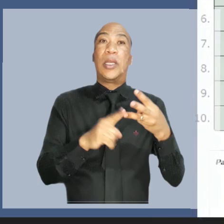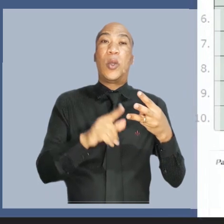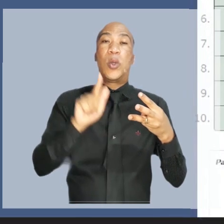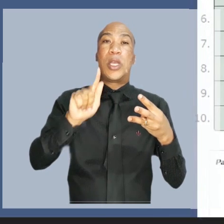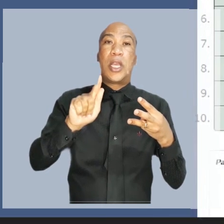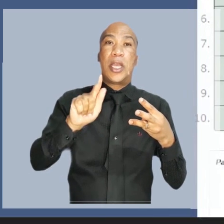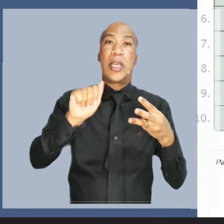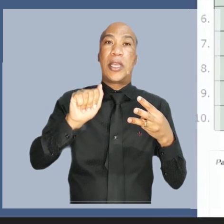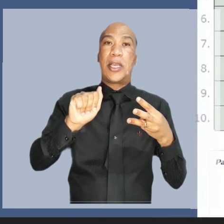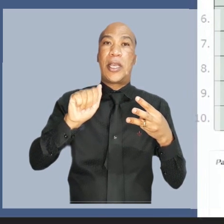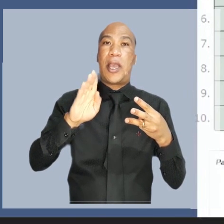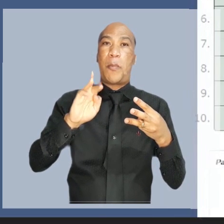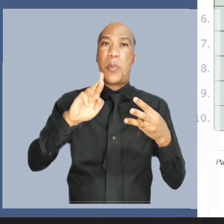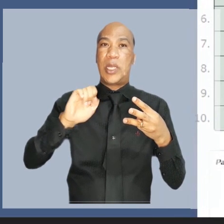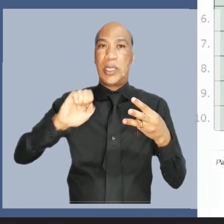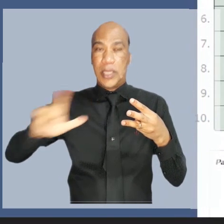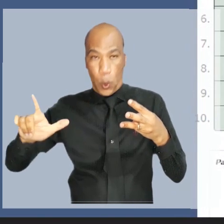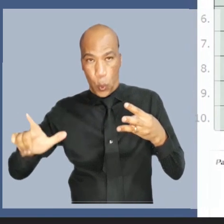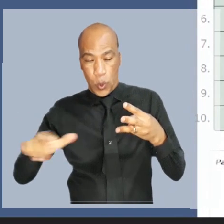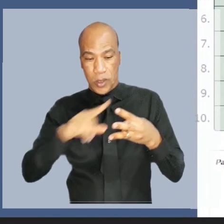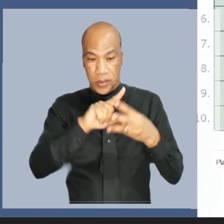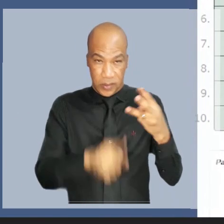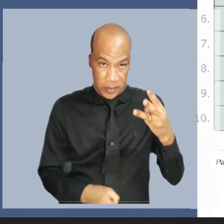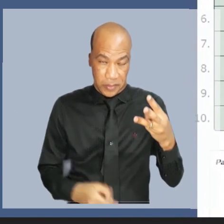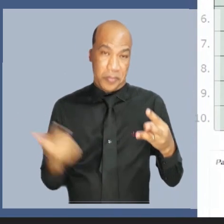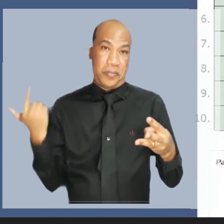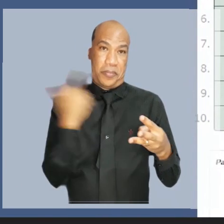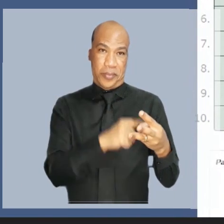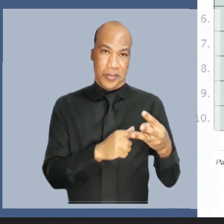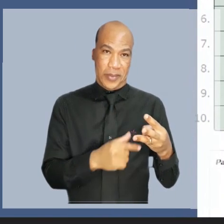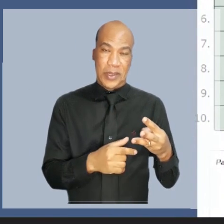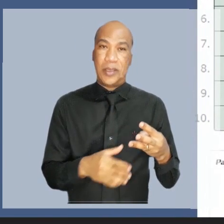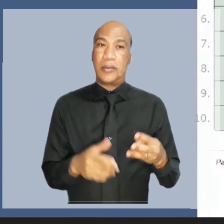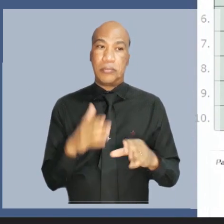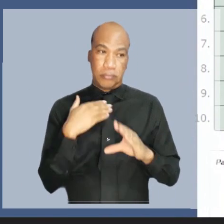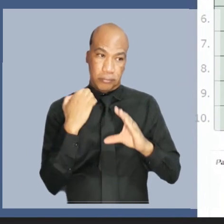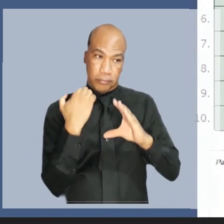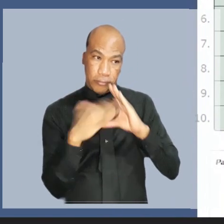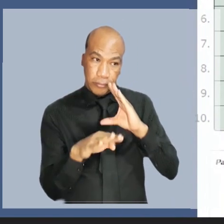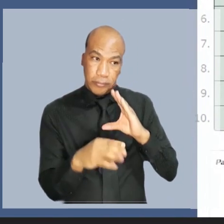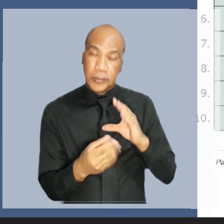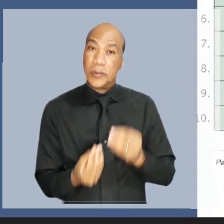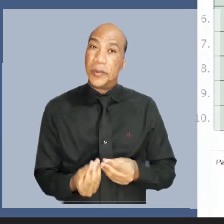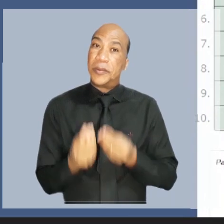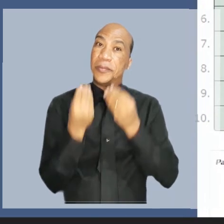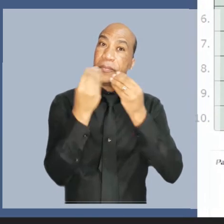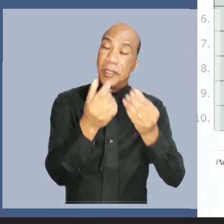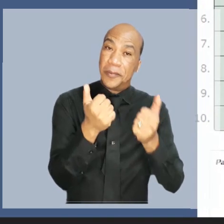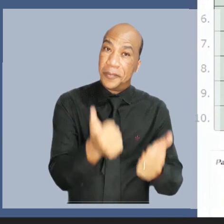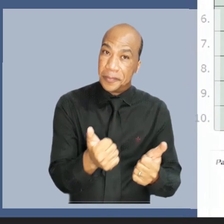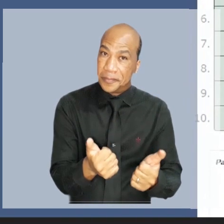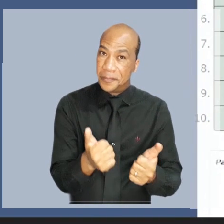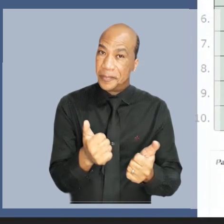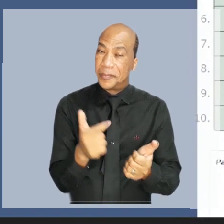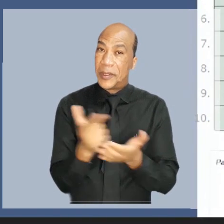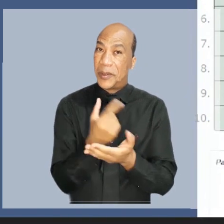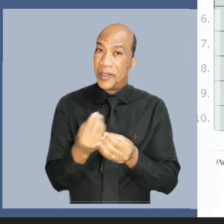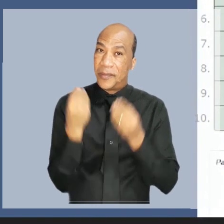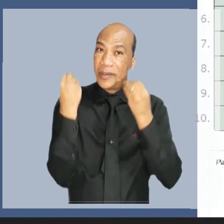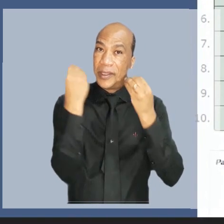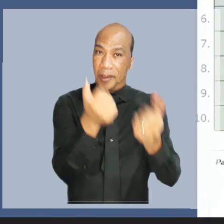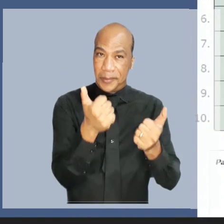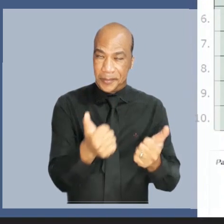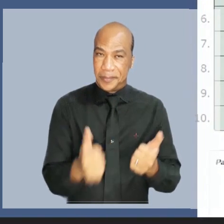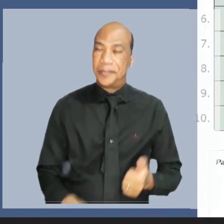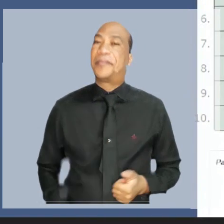e postar os livros aos senhores. E, por fim, os livros do Dr. Fabrício Castanha Lunardi. Os 4 livros,